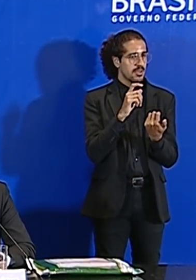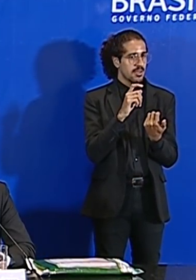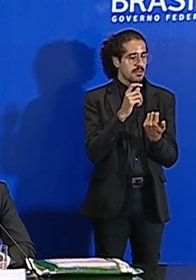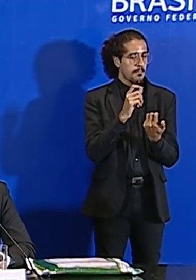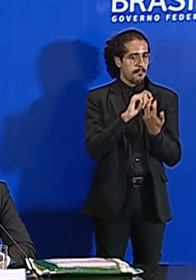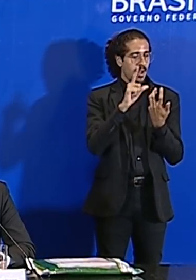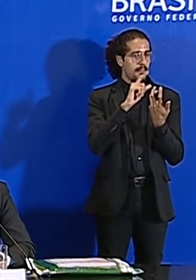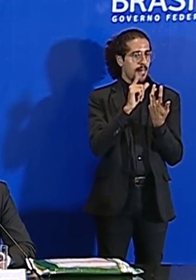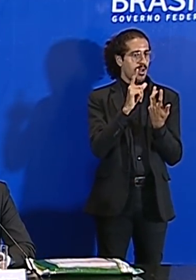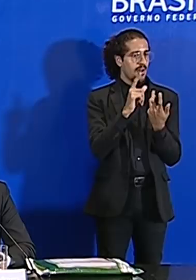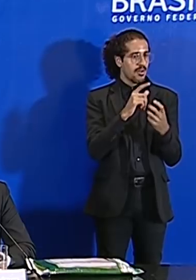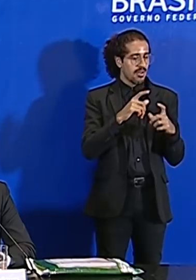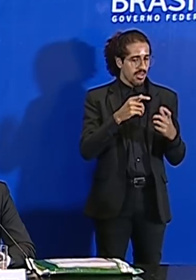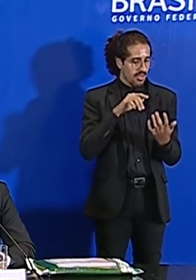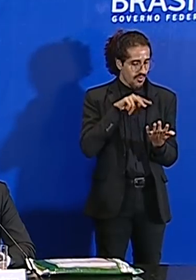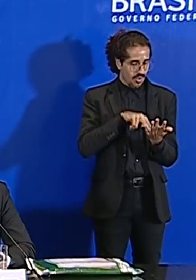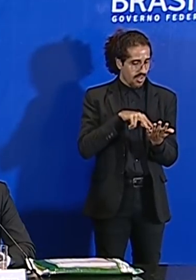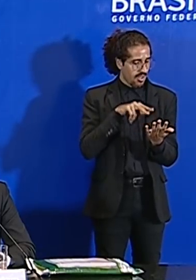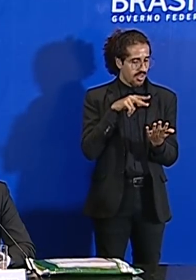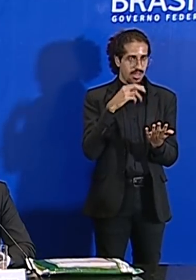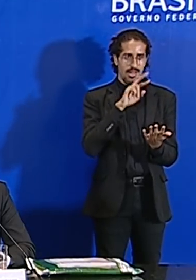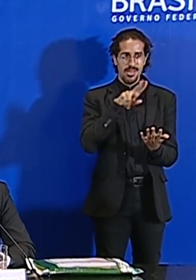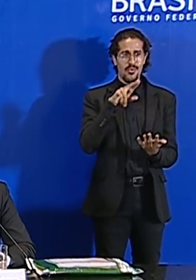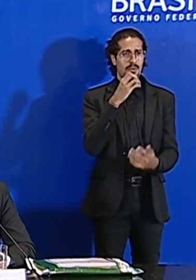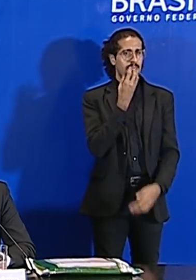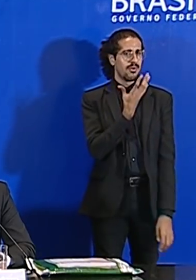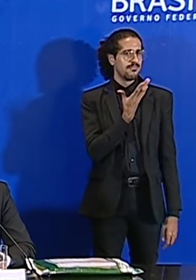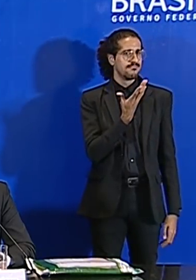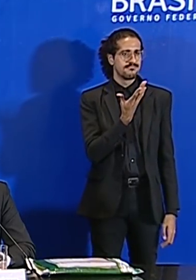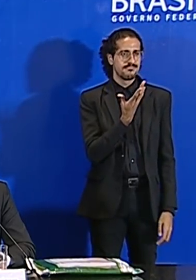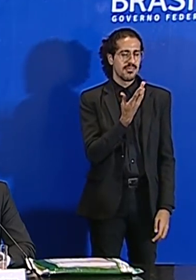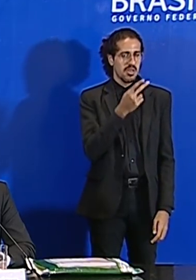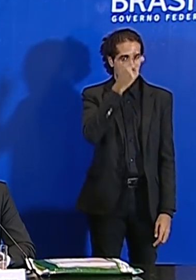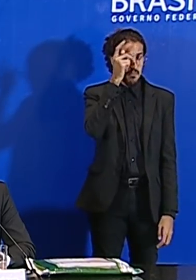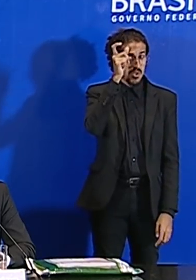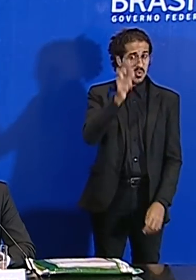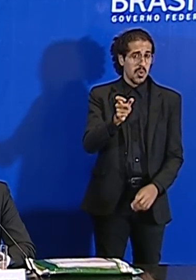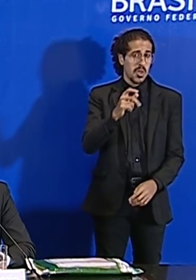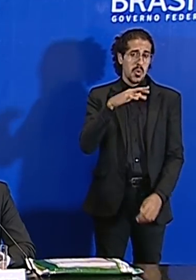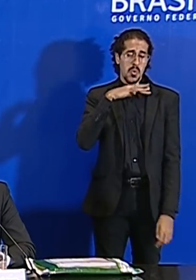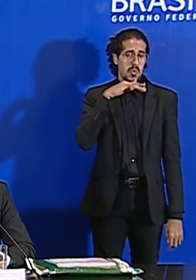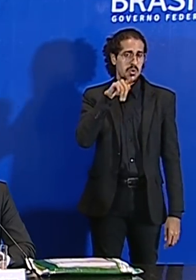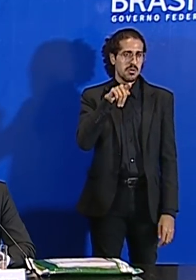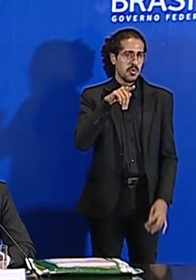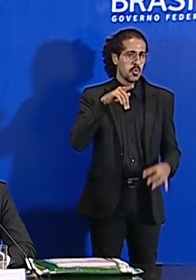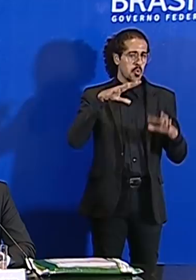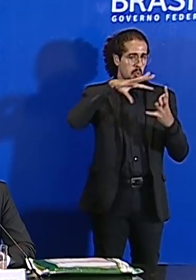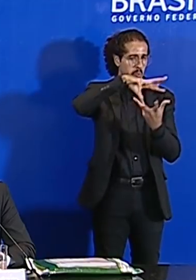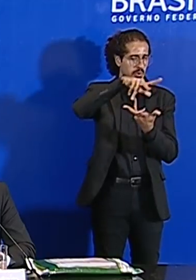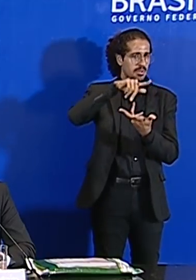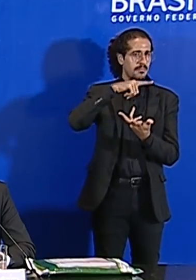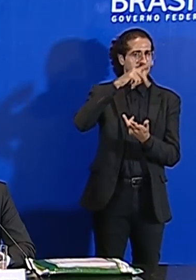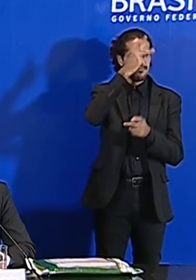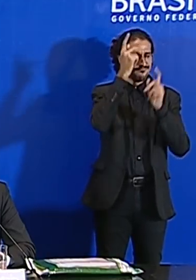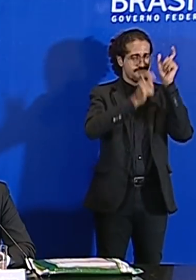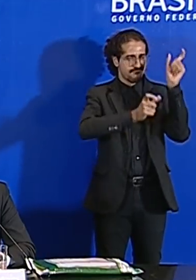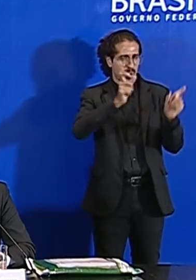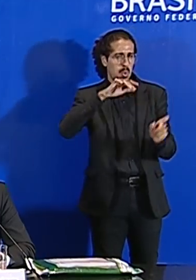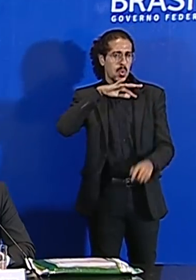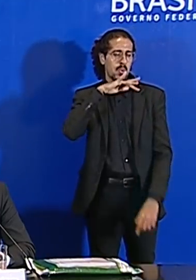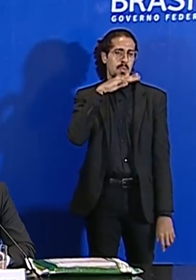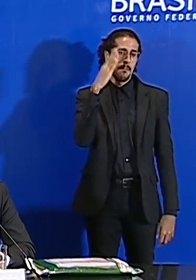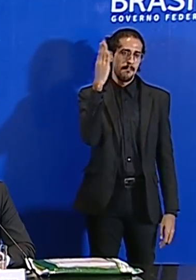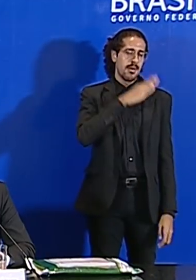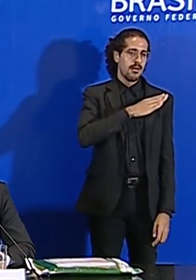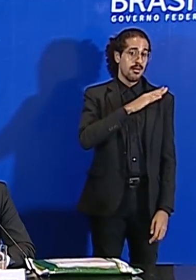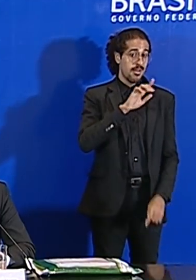dessa. Que não é bom, não é bacana. É uma pessoa ruim. Tá bom? Tá cheio de gente ruim no mundo.